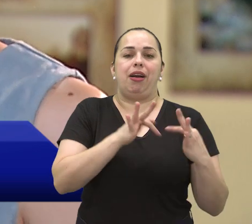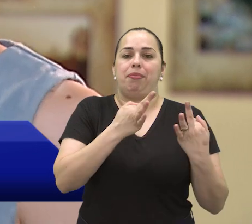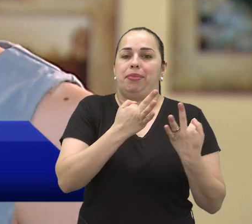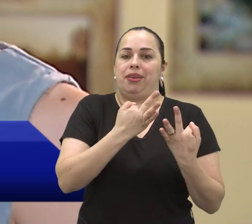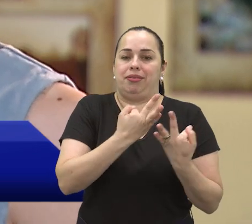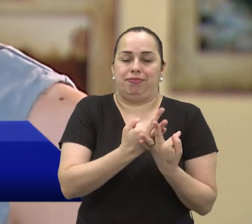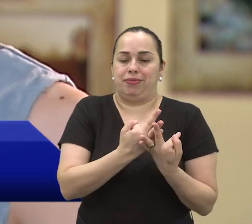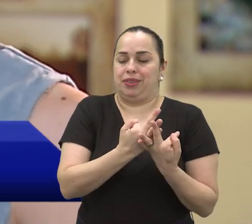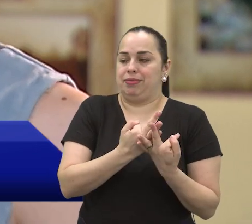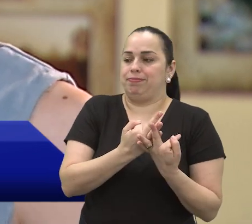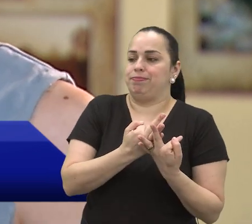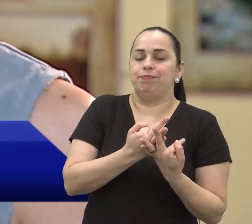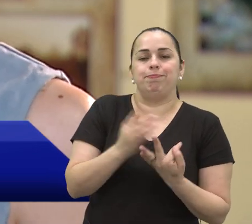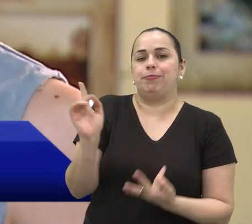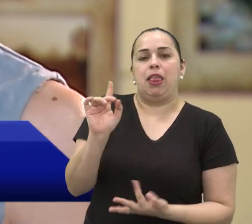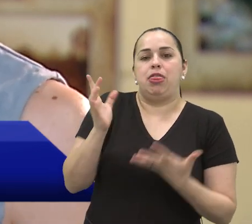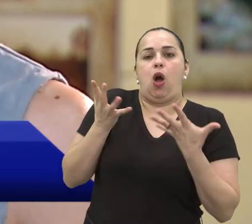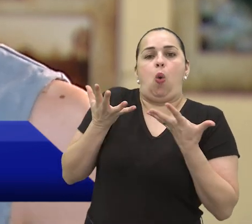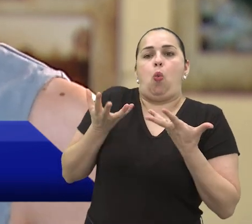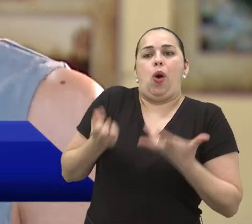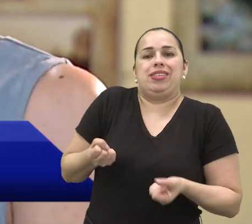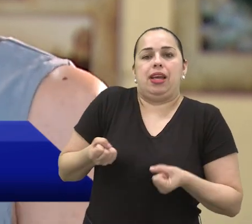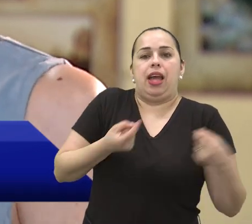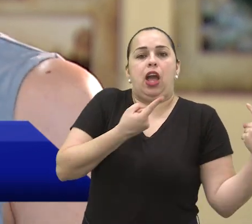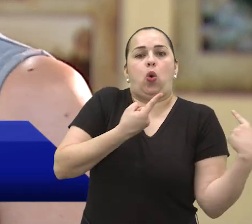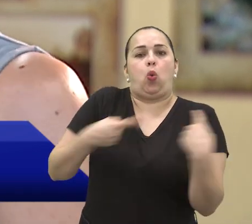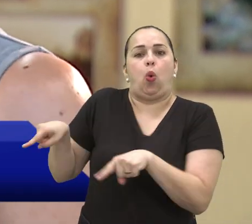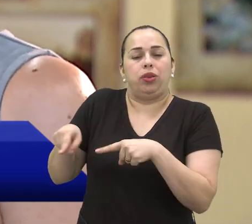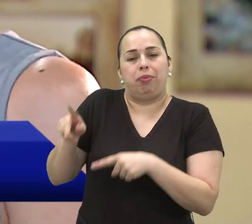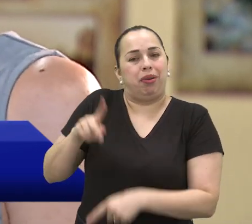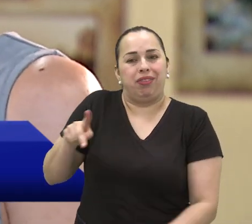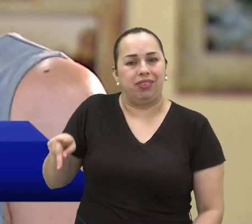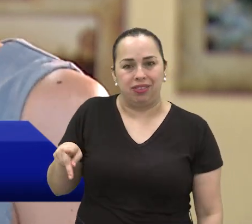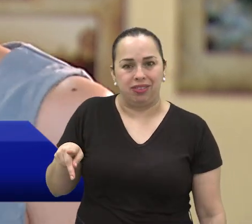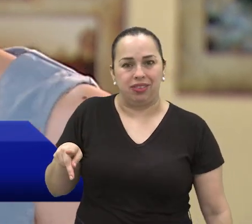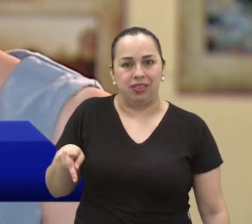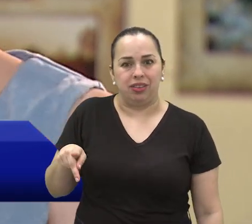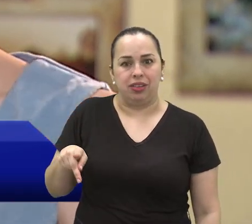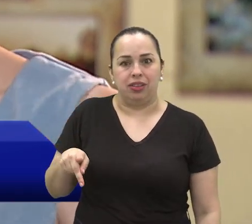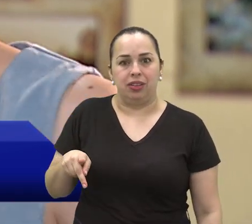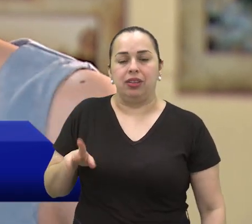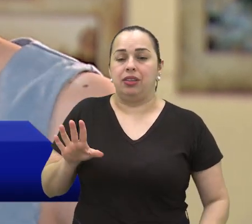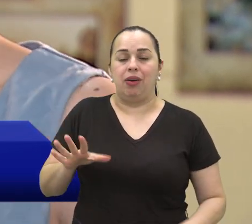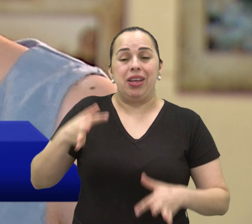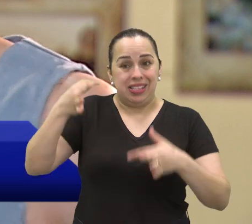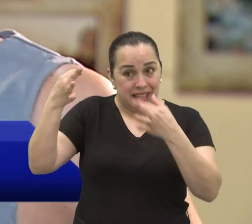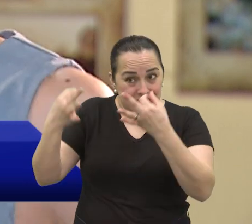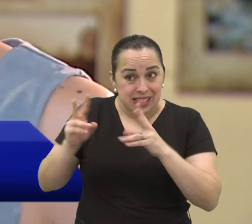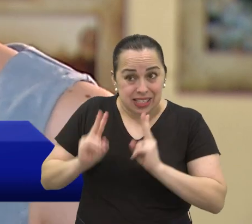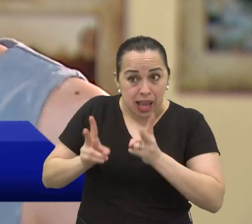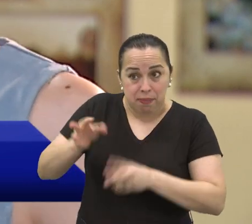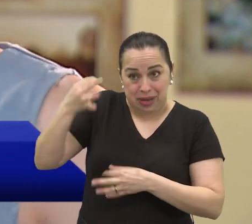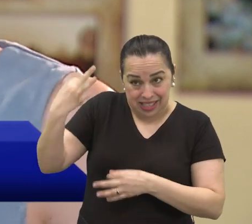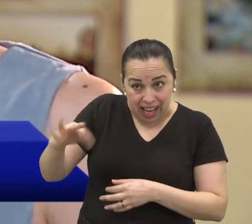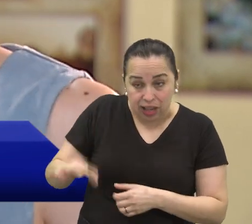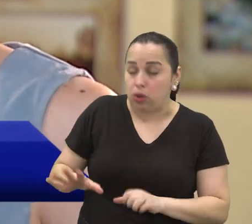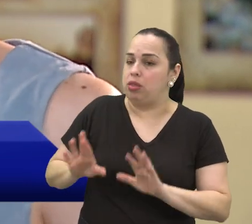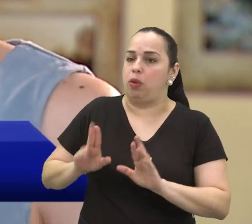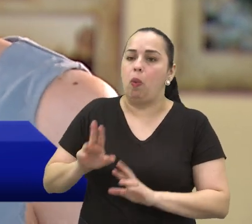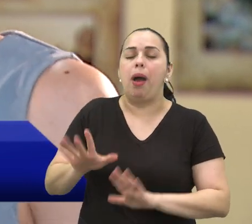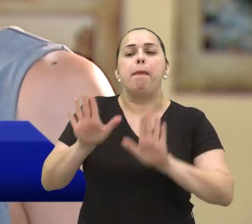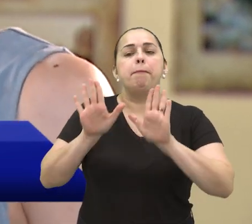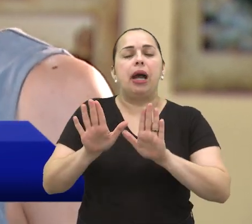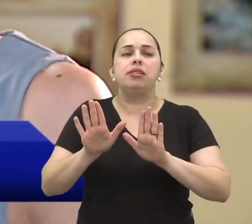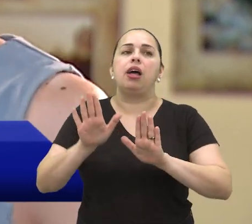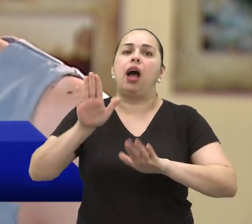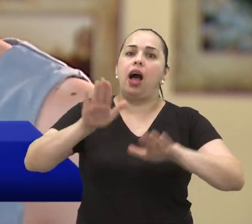atenção. A gente vê que as famílias muitas vezes se colocam contra o professor. Não que os professores sempre estejam certos. A gente sabe que existem casos e casos, tem que